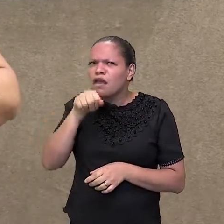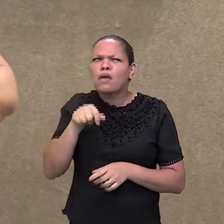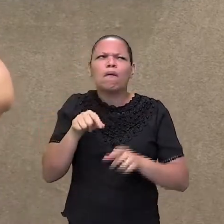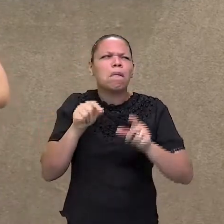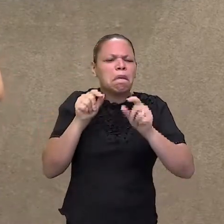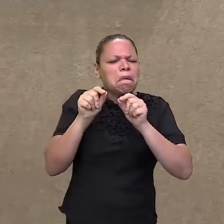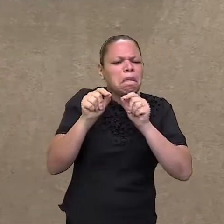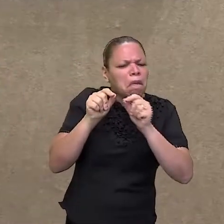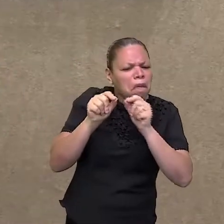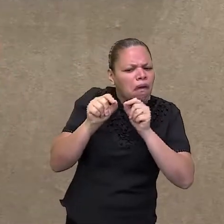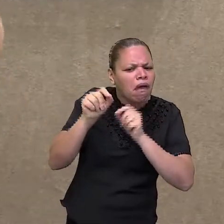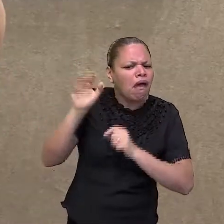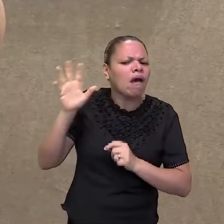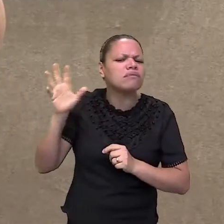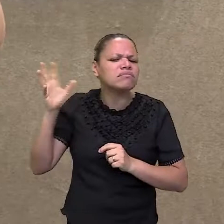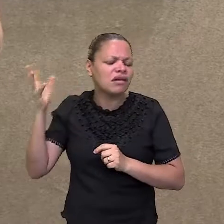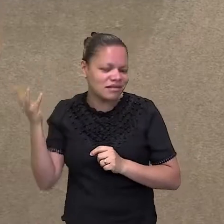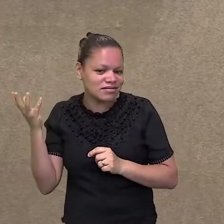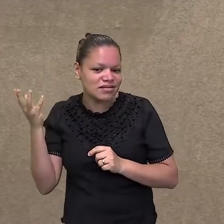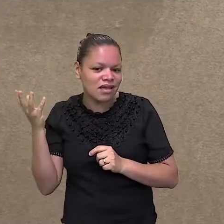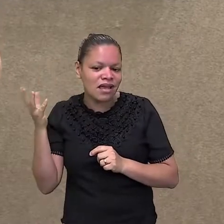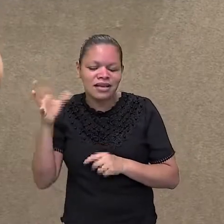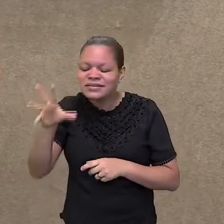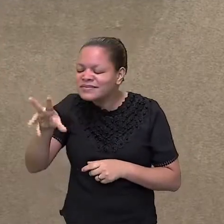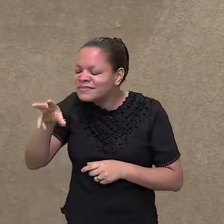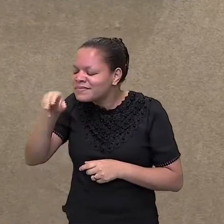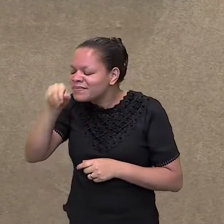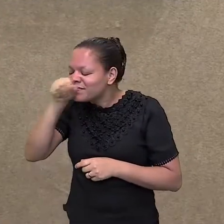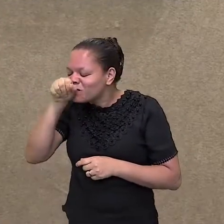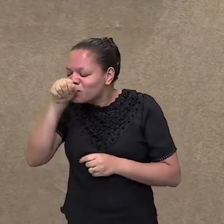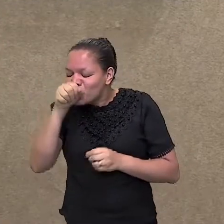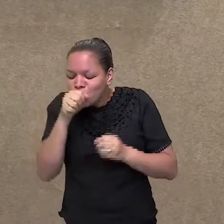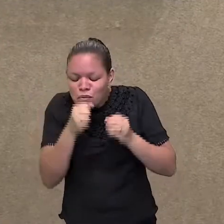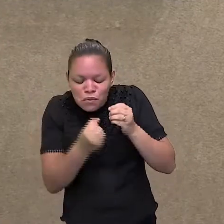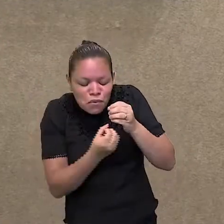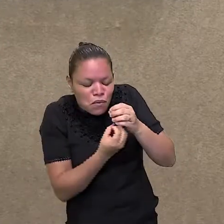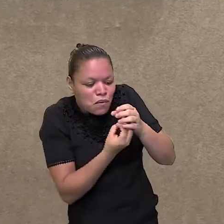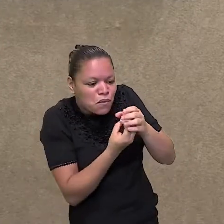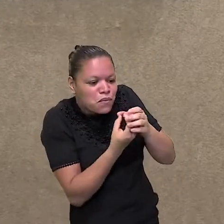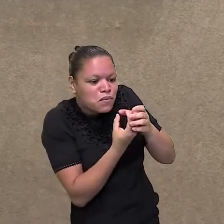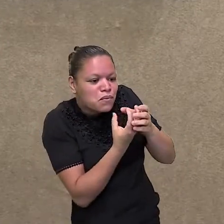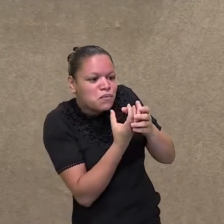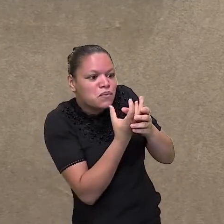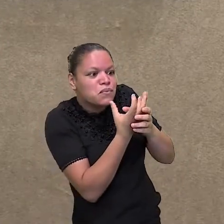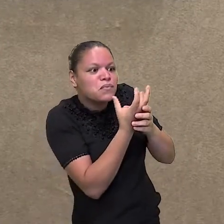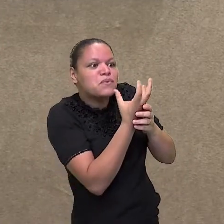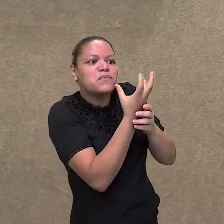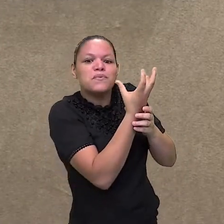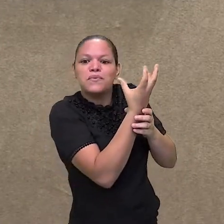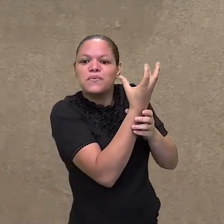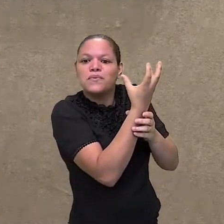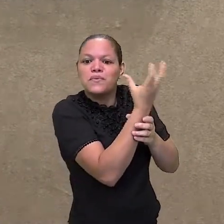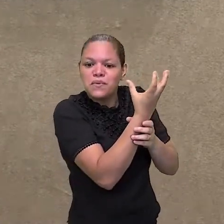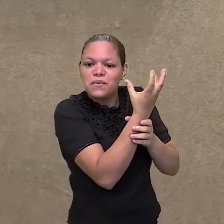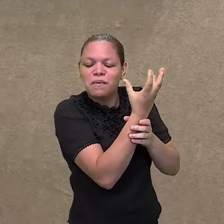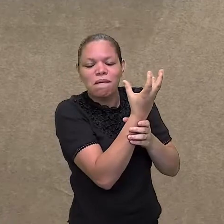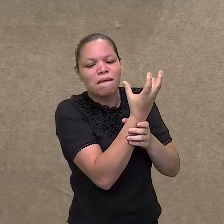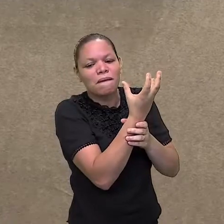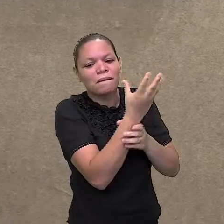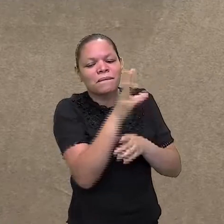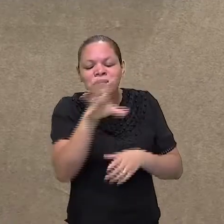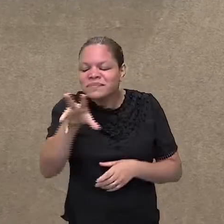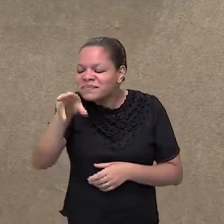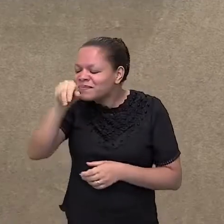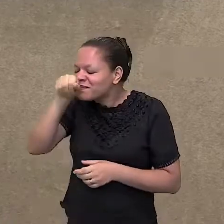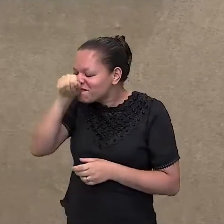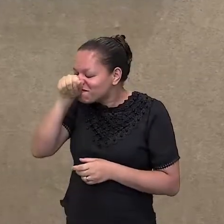Ele ocupou todo o espaço vazio do balão. Então, o ar também